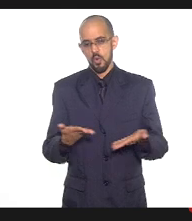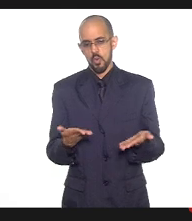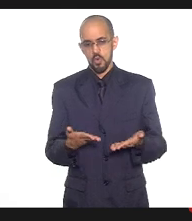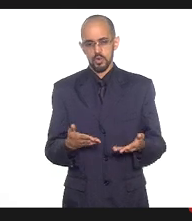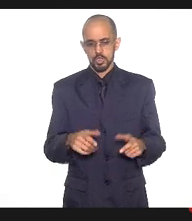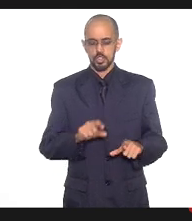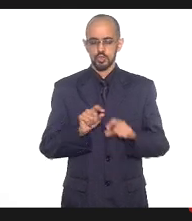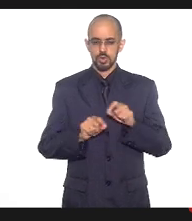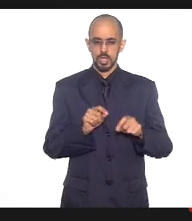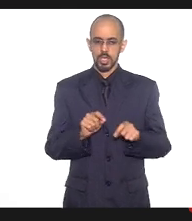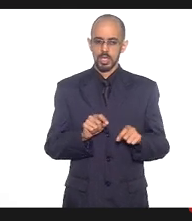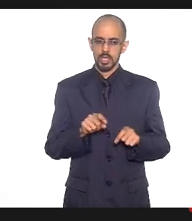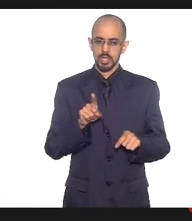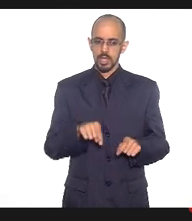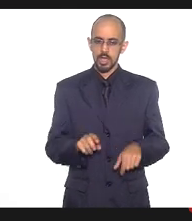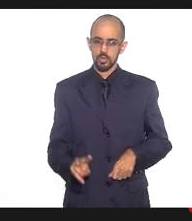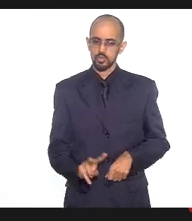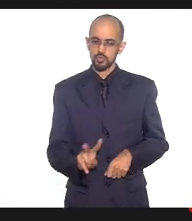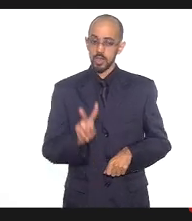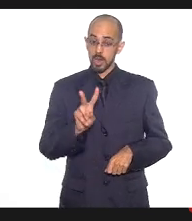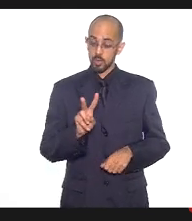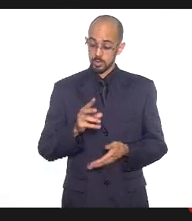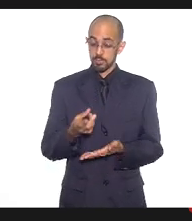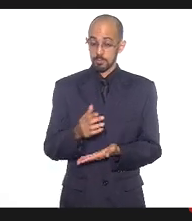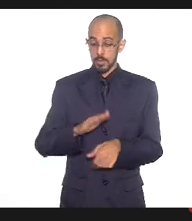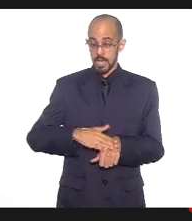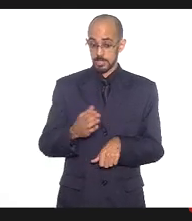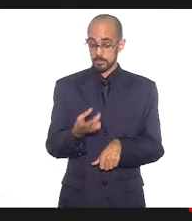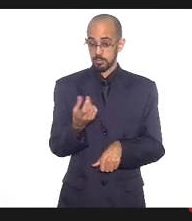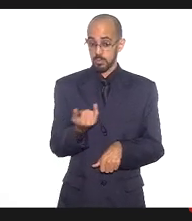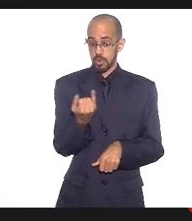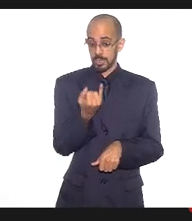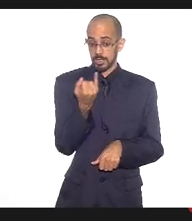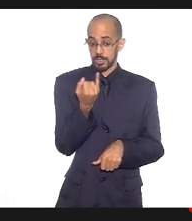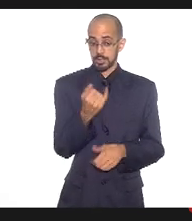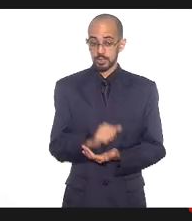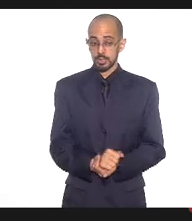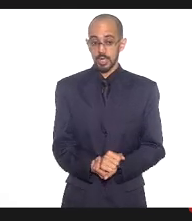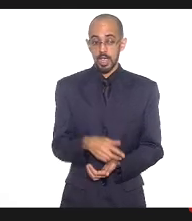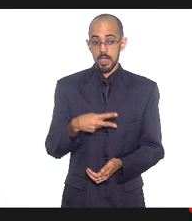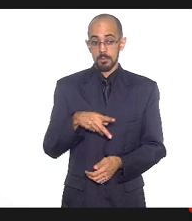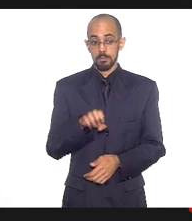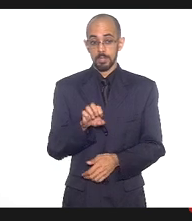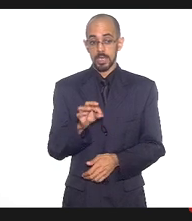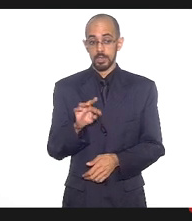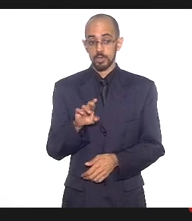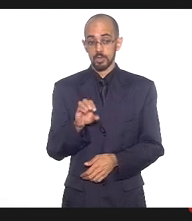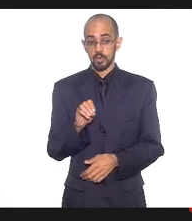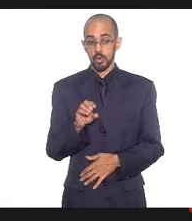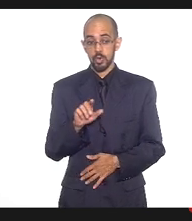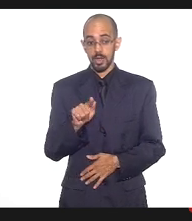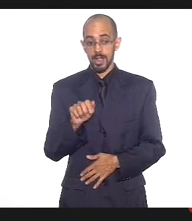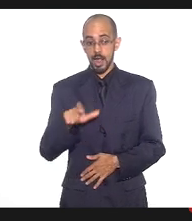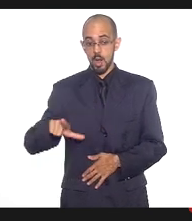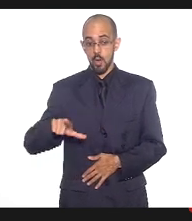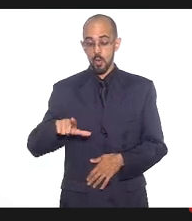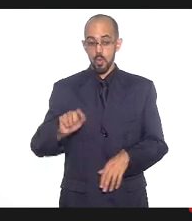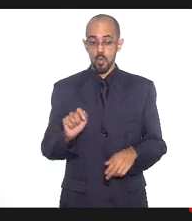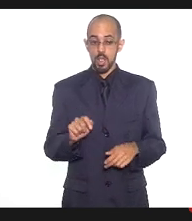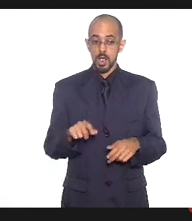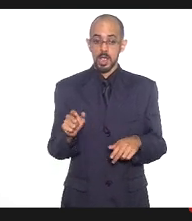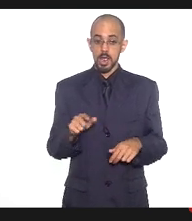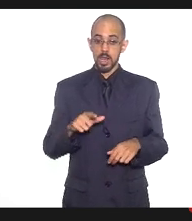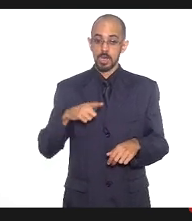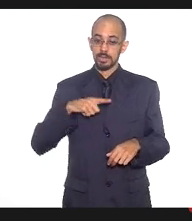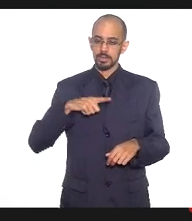são os valores, né, de produção mais relevantes. Então, hoje, a Petrogal Brasil, como bem mencionado pelo meu colega Guilherme, já encontra-se